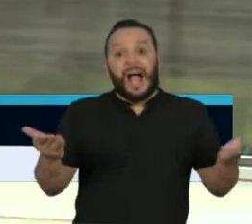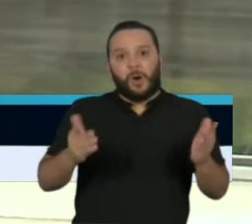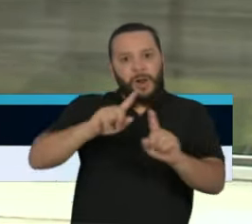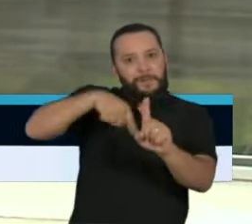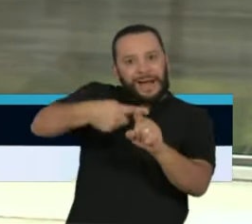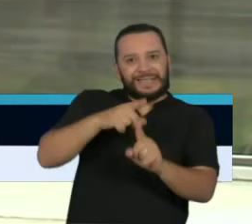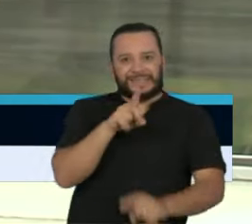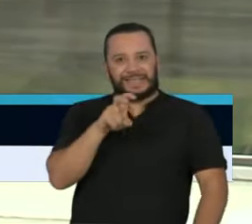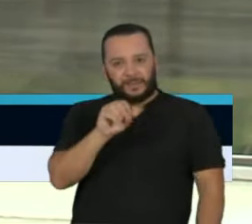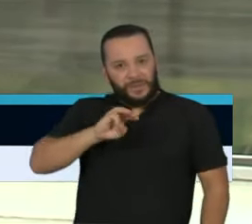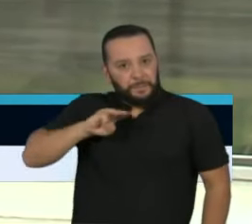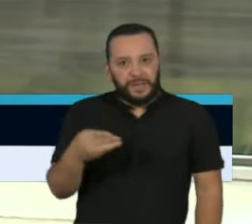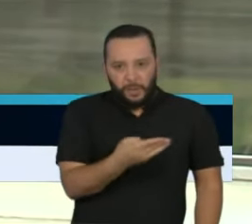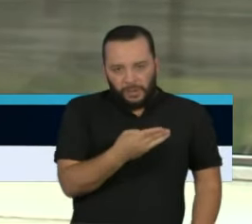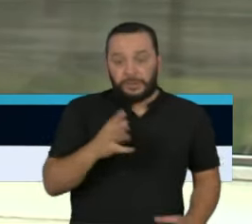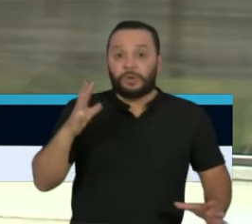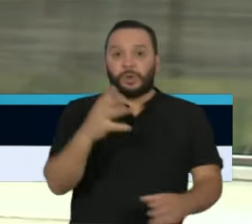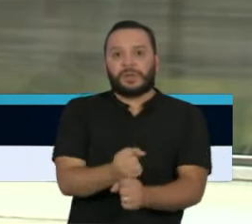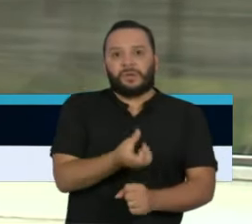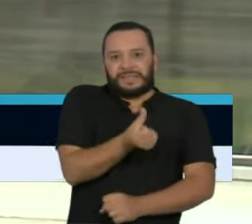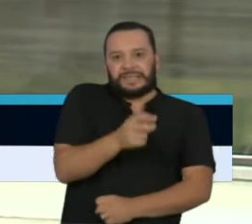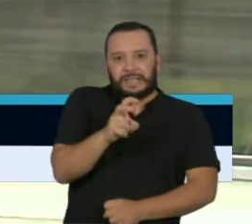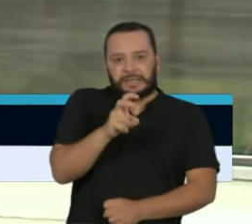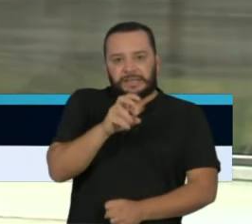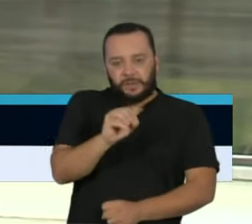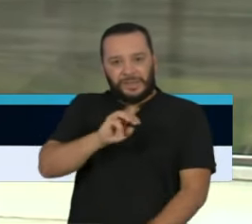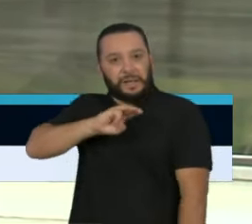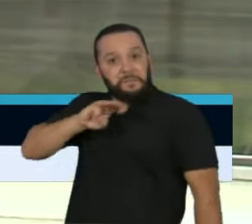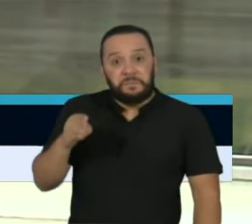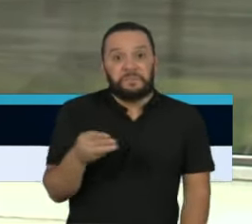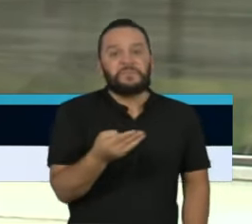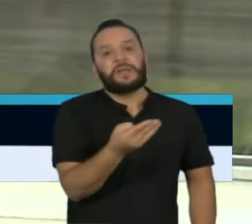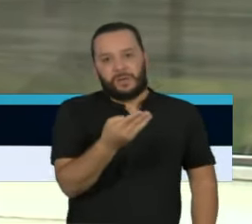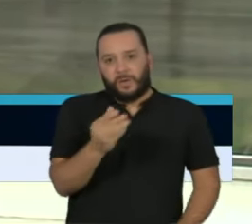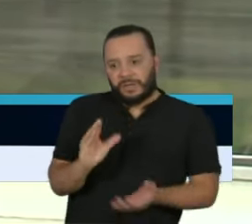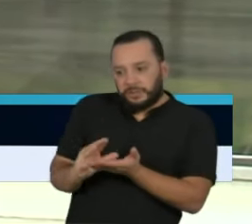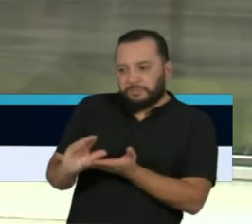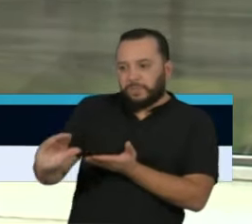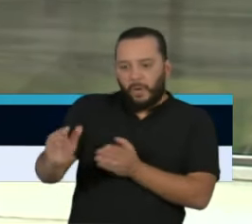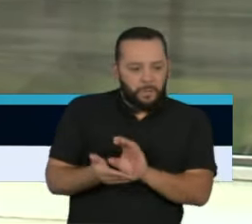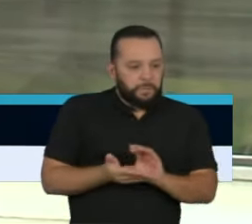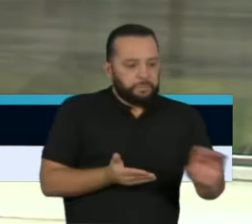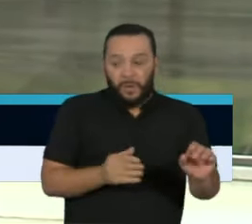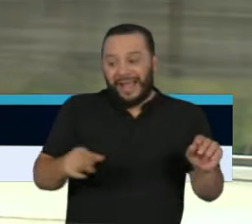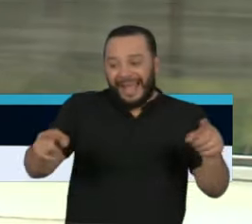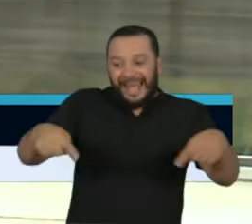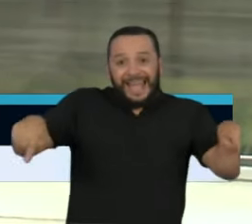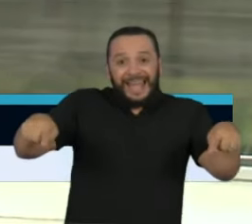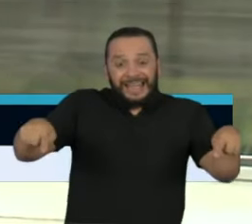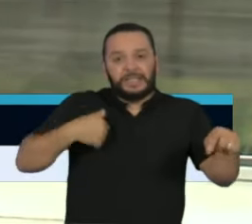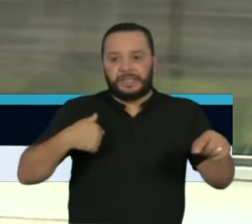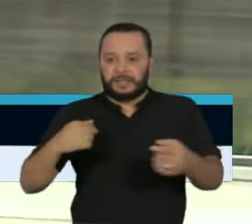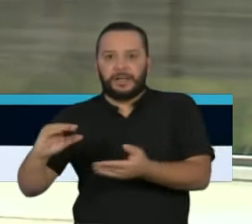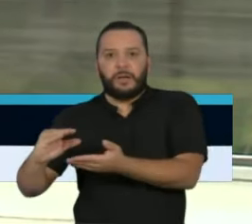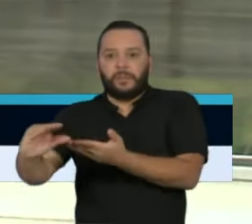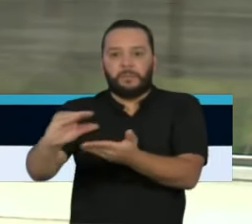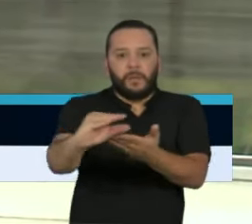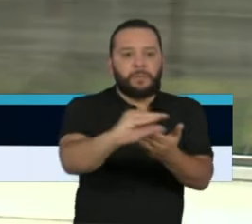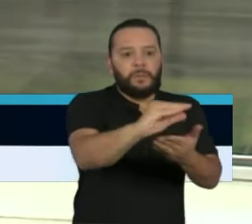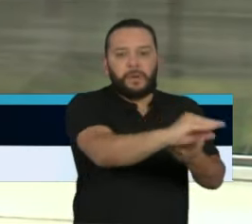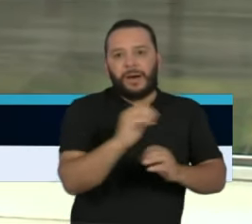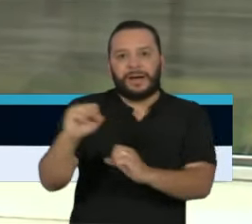milhões. No total, 650 milhões de oferta de microcrédito durante a crise do